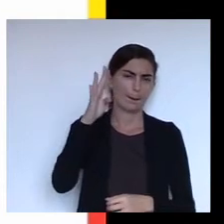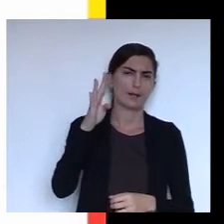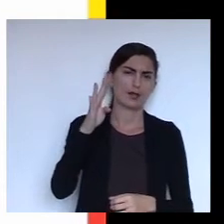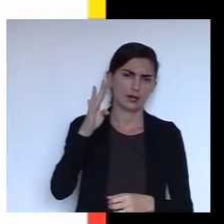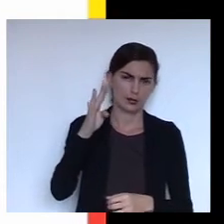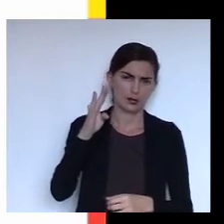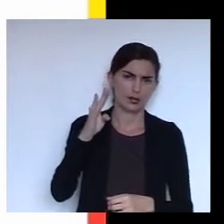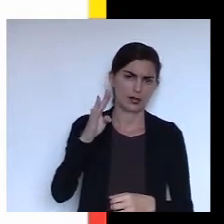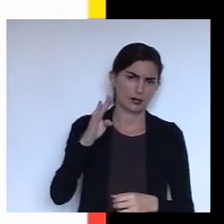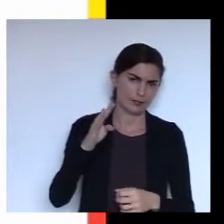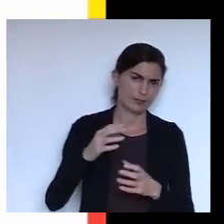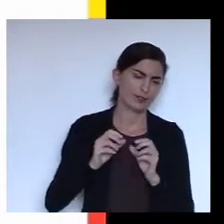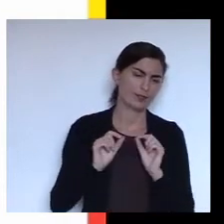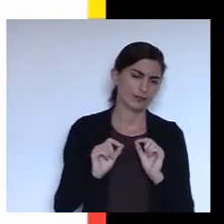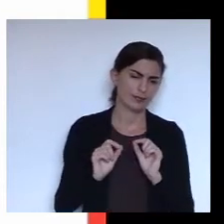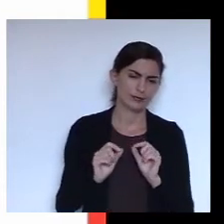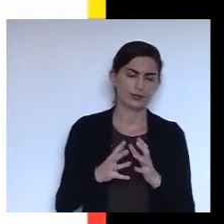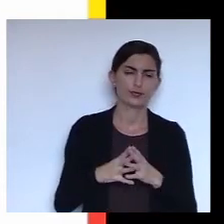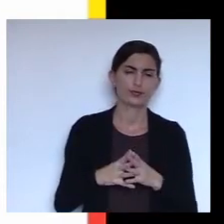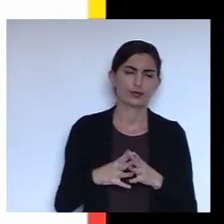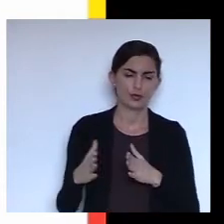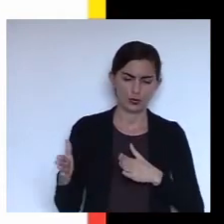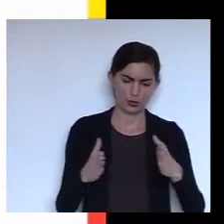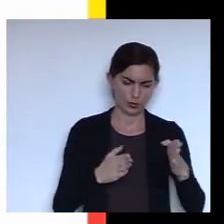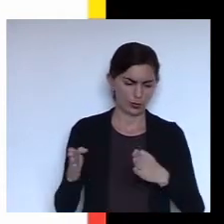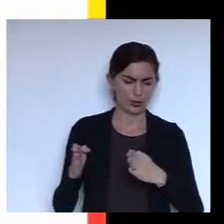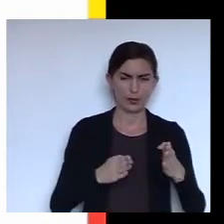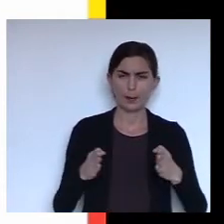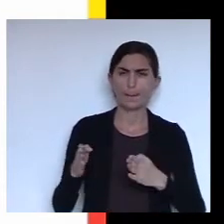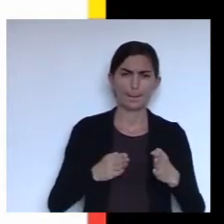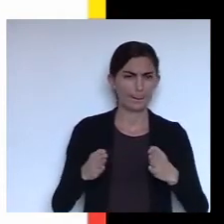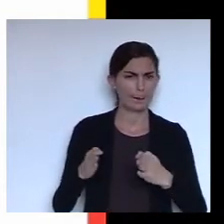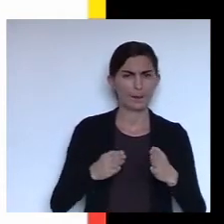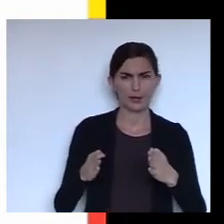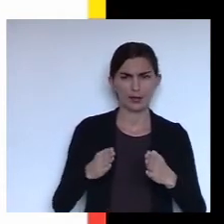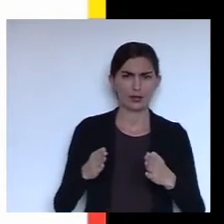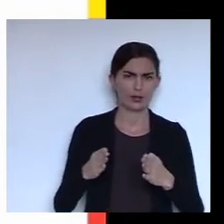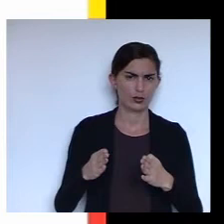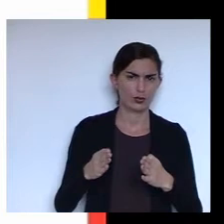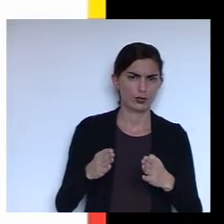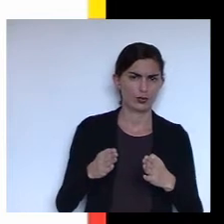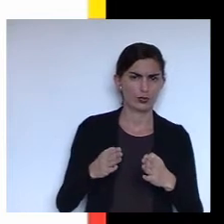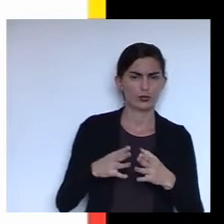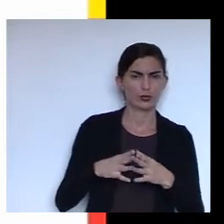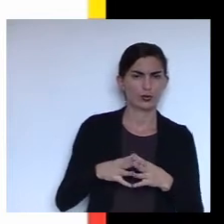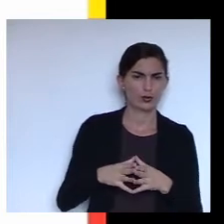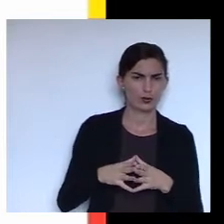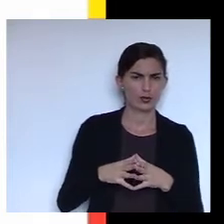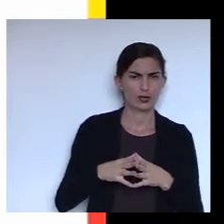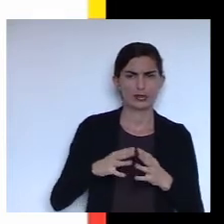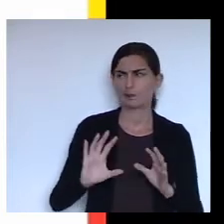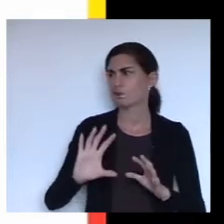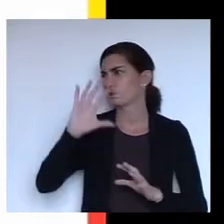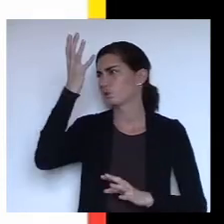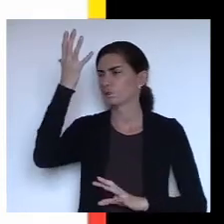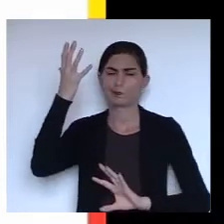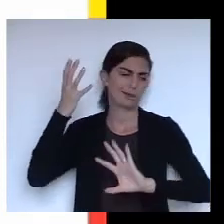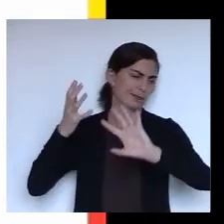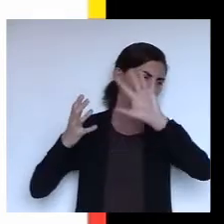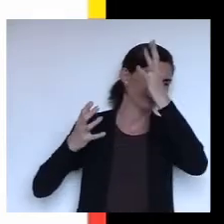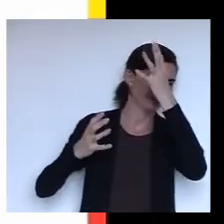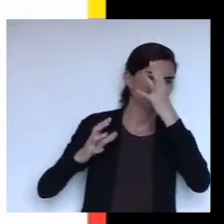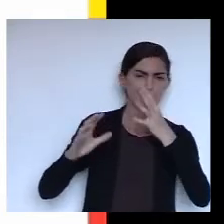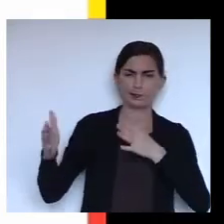por arruinar o período, ser um período de grandes catástrofes,